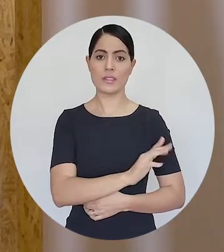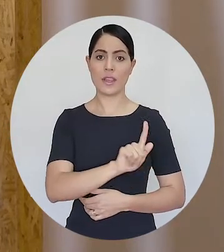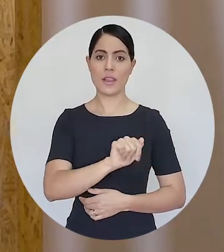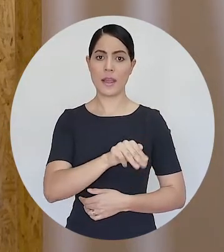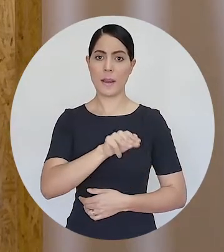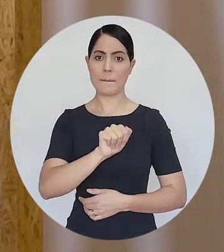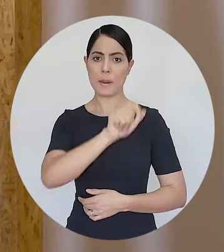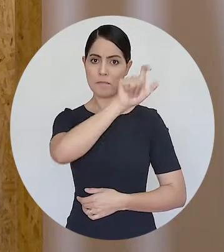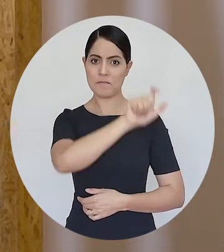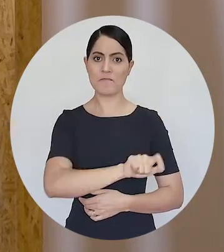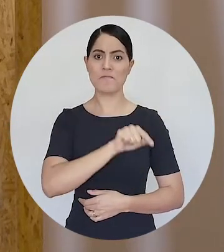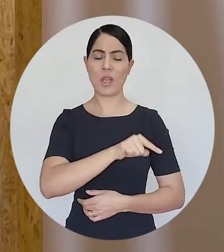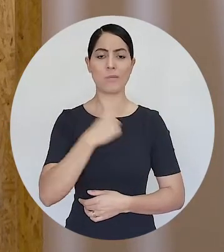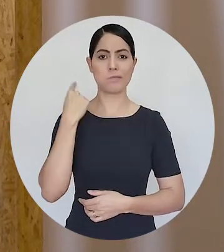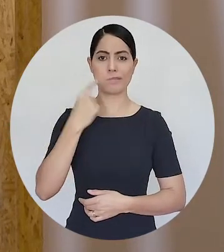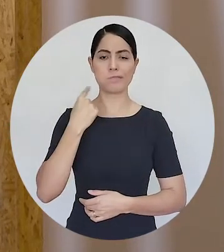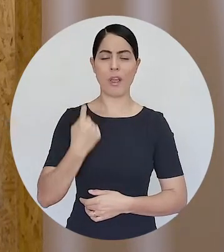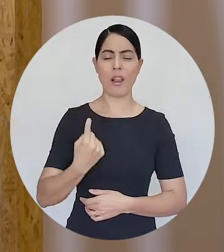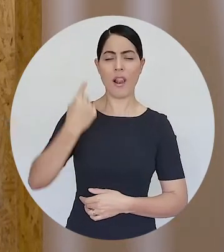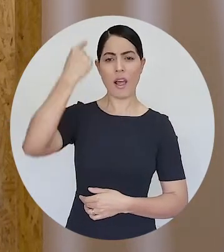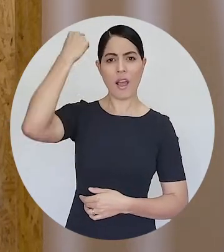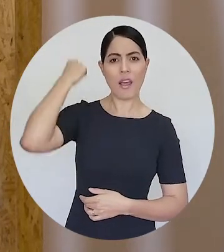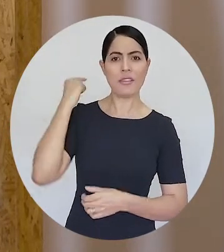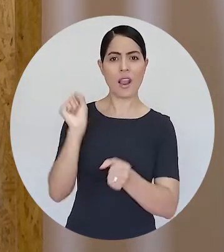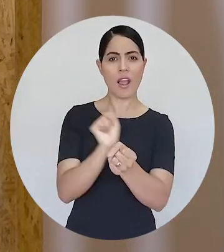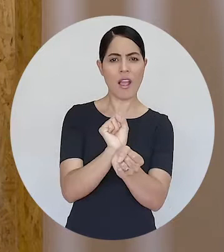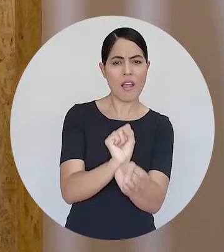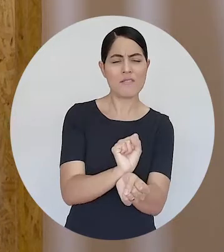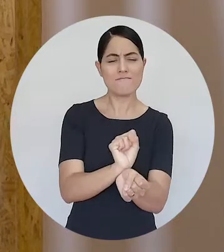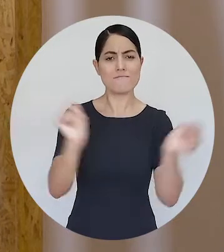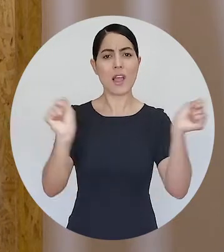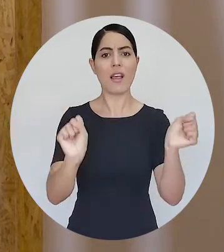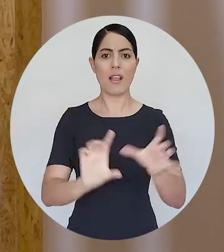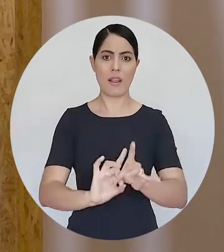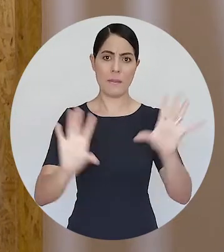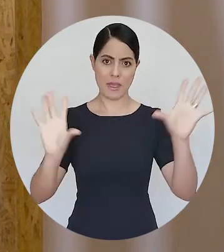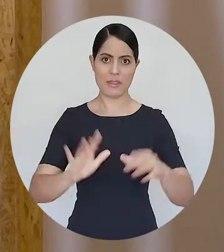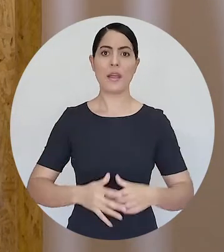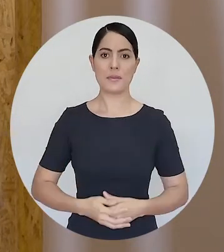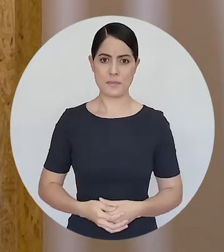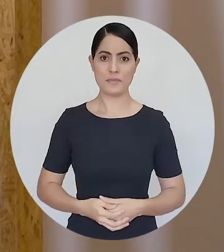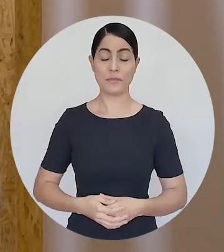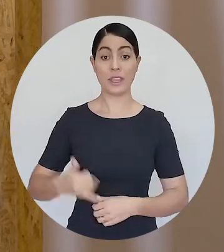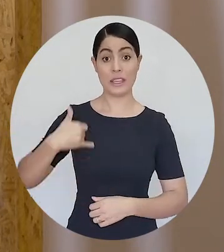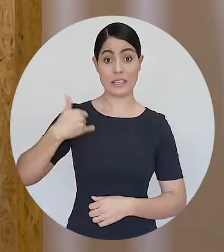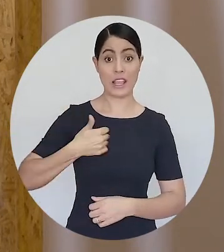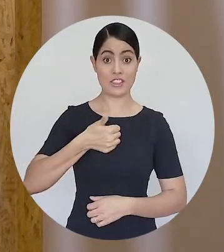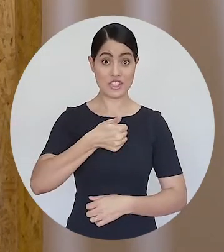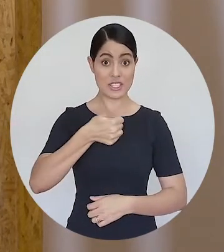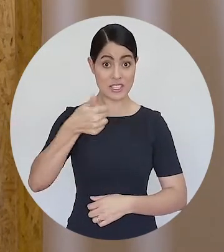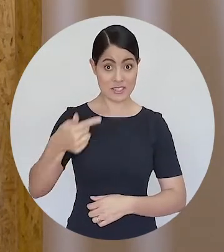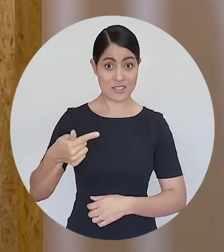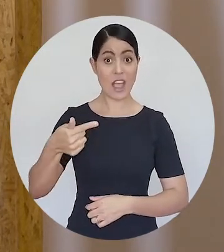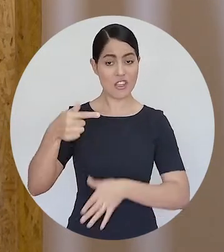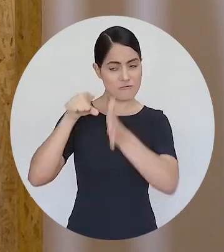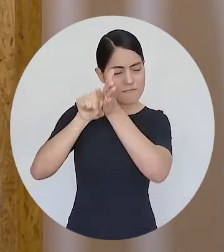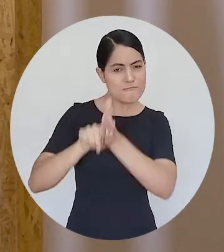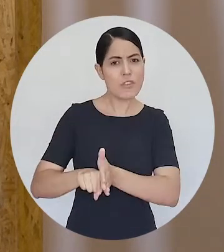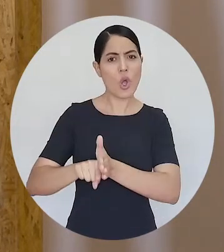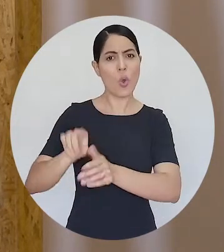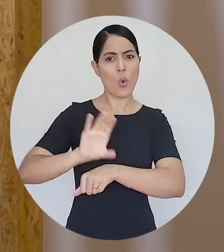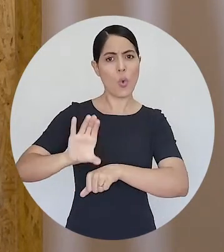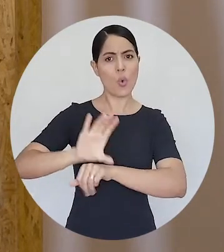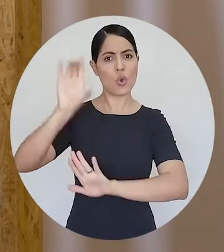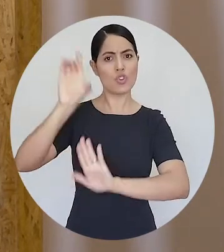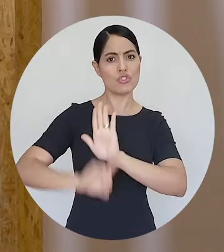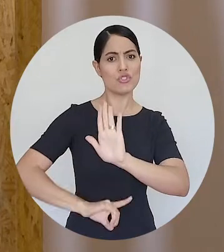Luiz Gama, é o patrono da abolição da escravidão no Brasil. Aos 17 anos, estudou direito como autodidata e